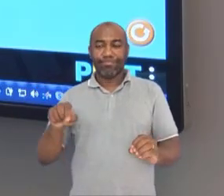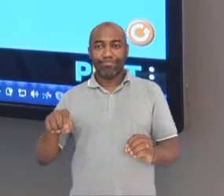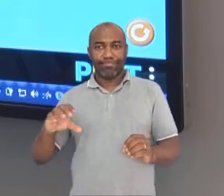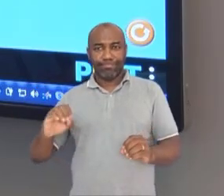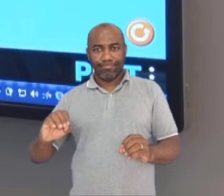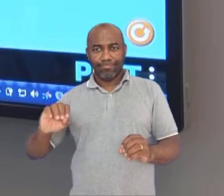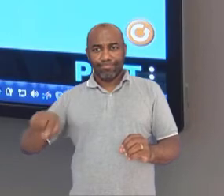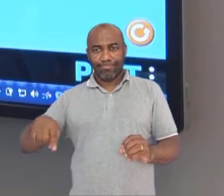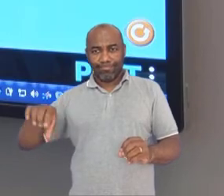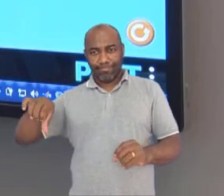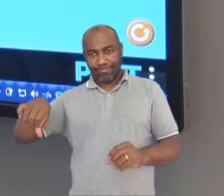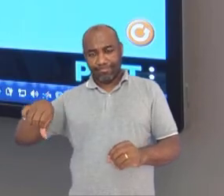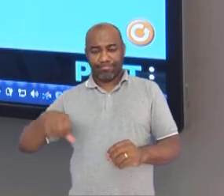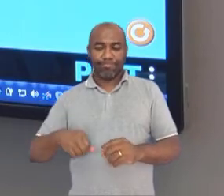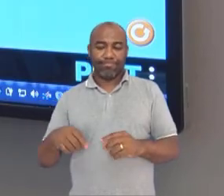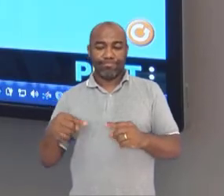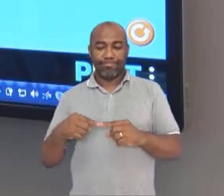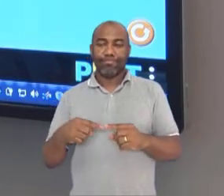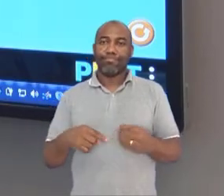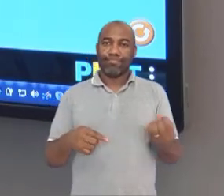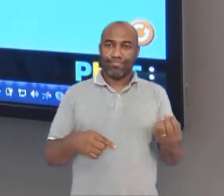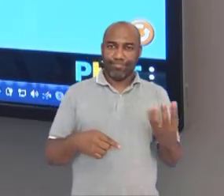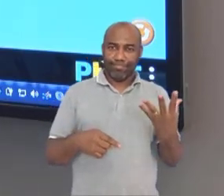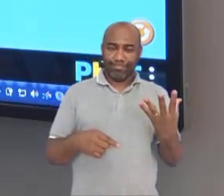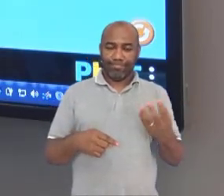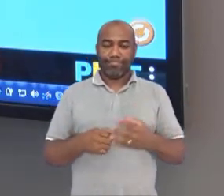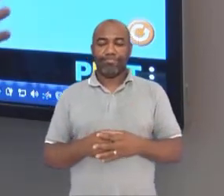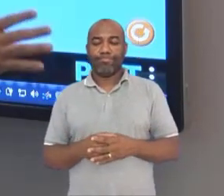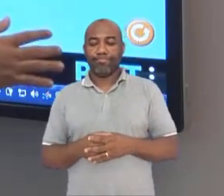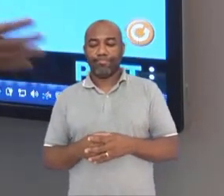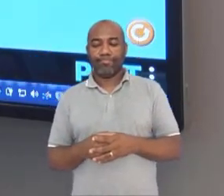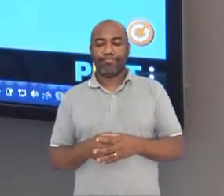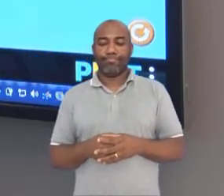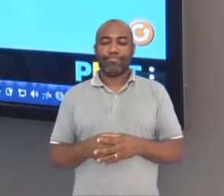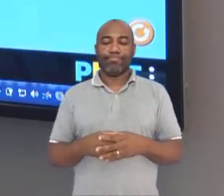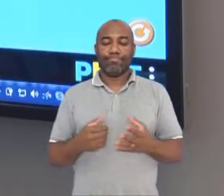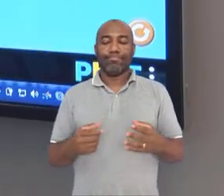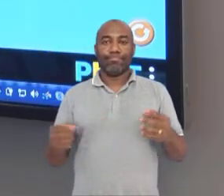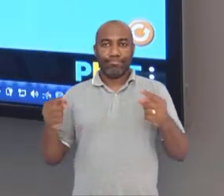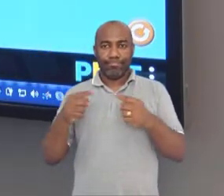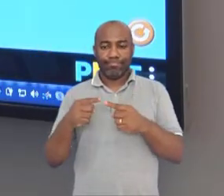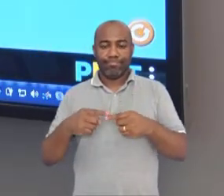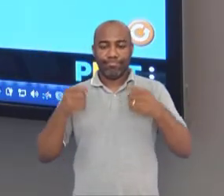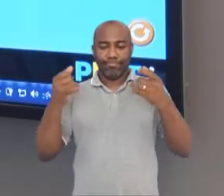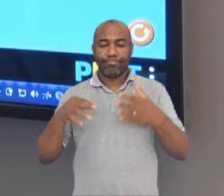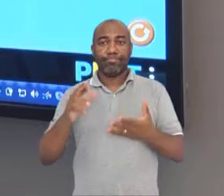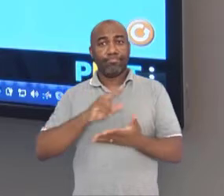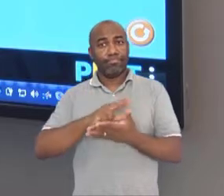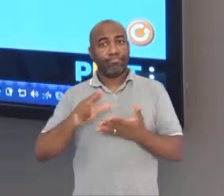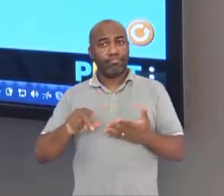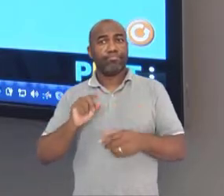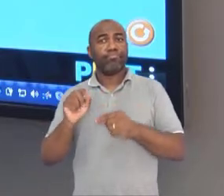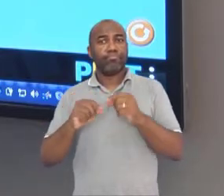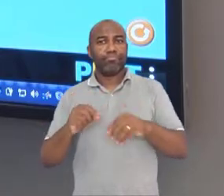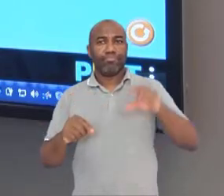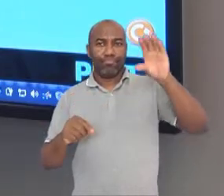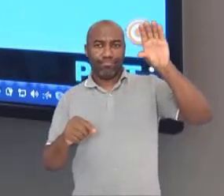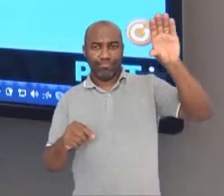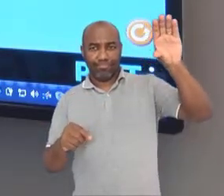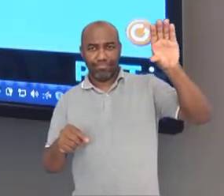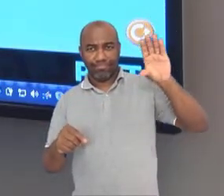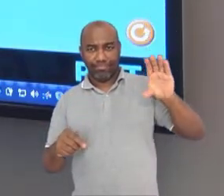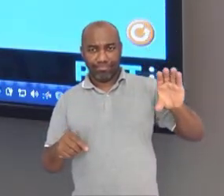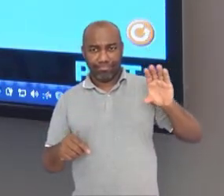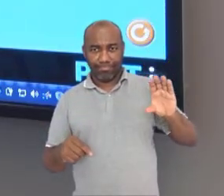está passando pela lâmpada. Muito bem, então nós fechamos aqui 2 detalhes, como eu trabalhar